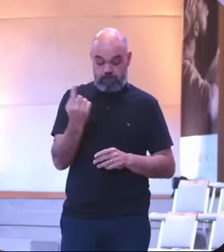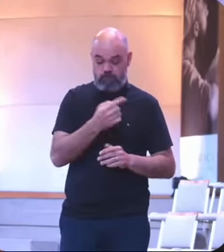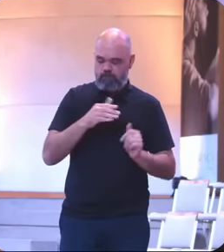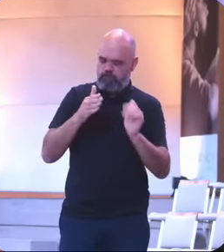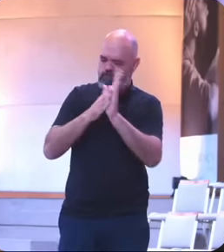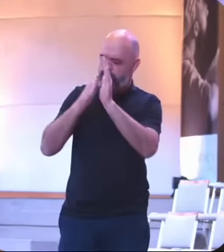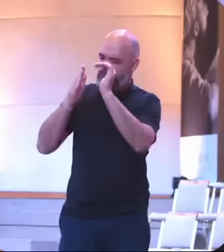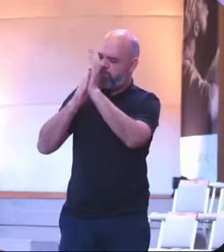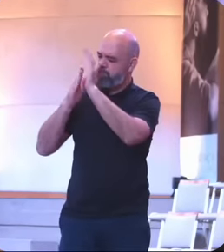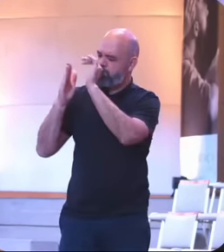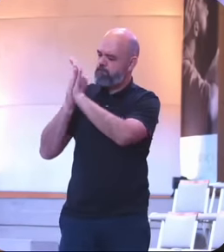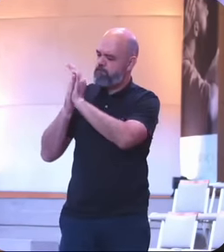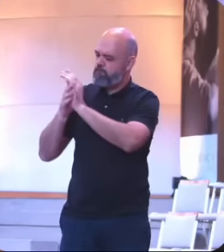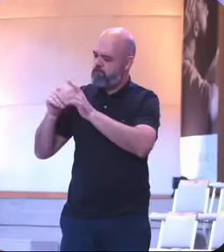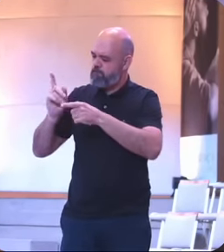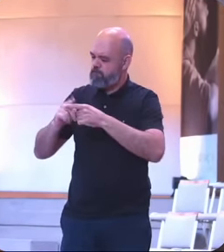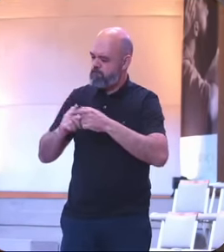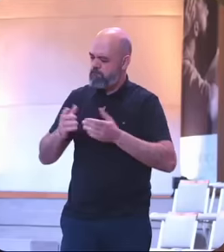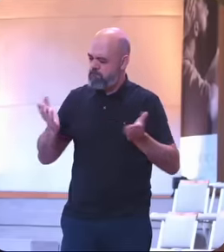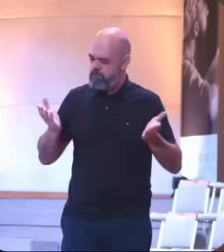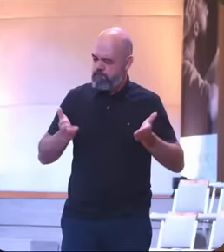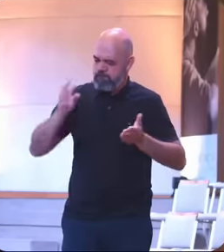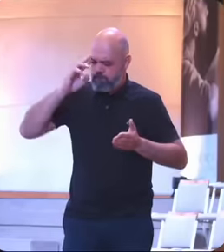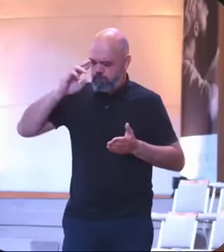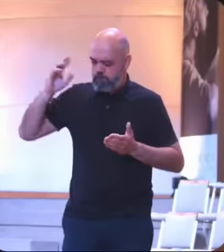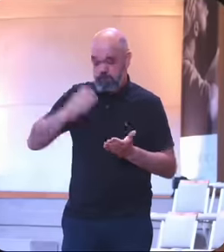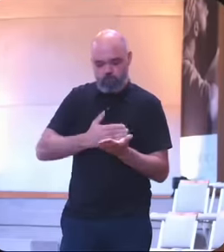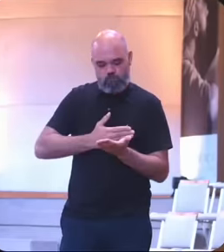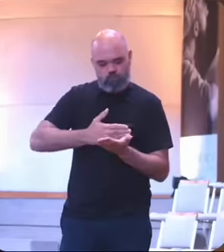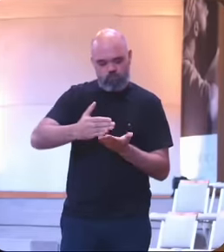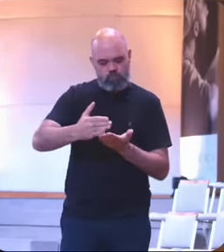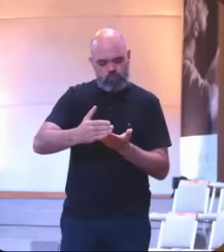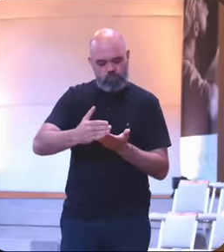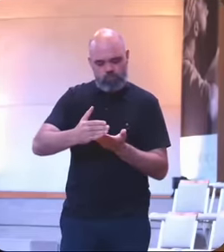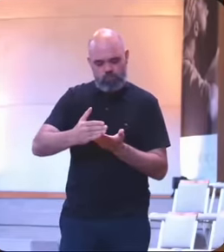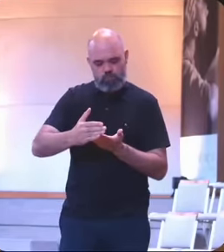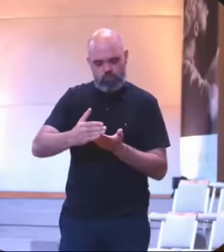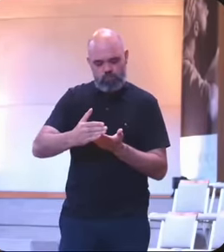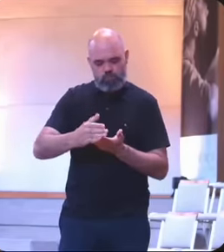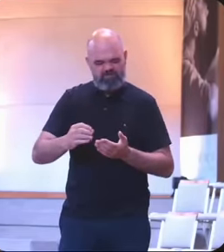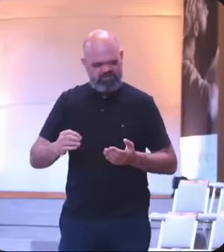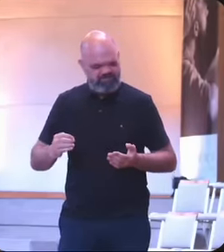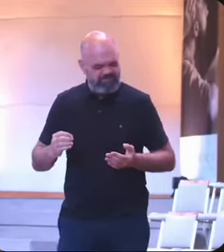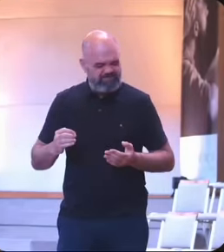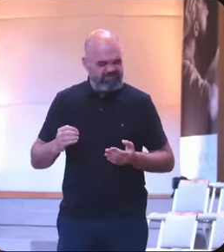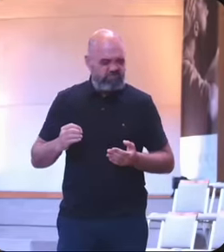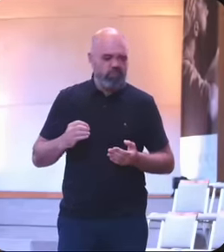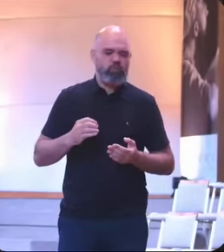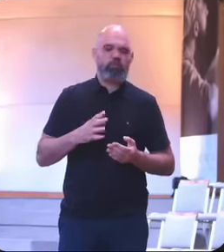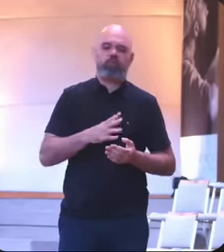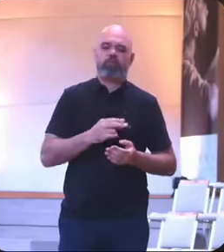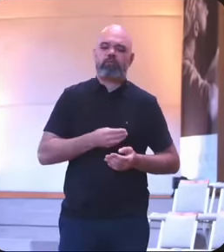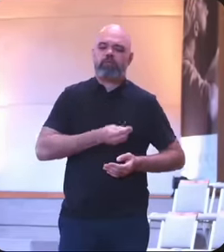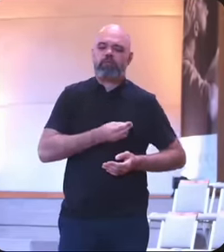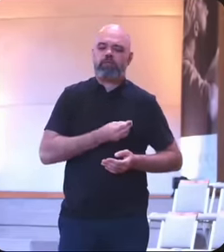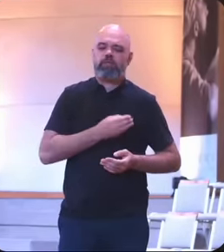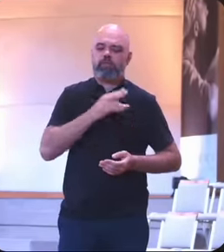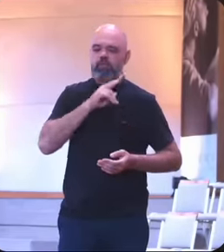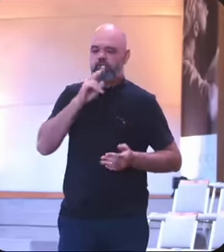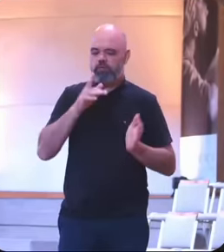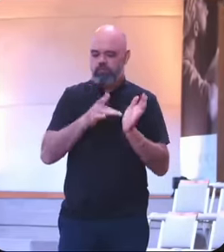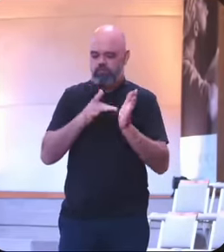porque hoje o Senhor começou algo novo na vida deles. Em nome de Jesus que eu te